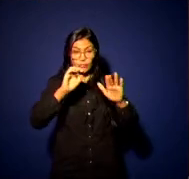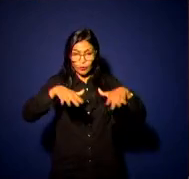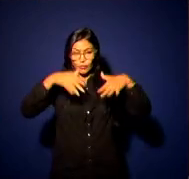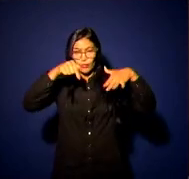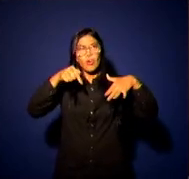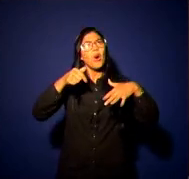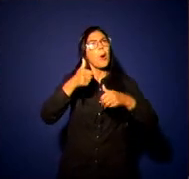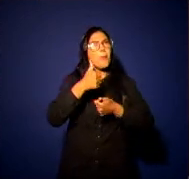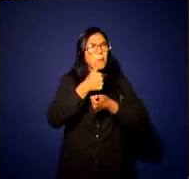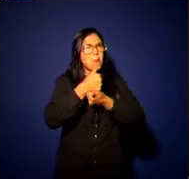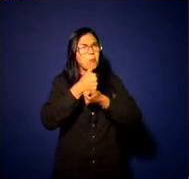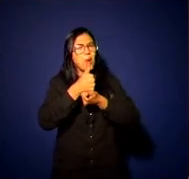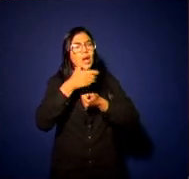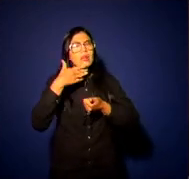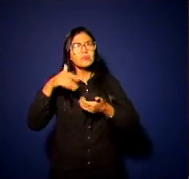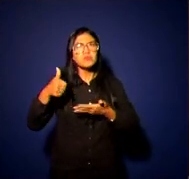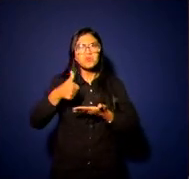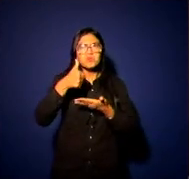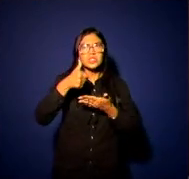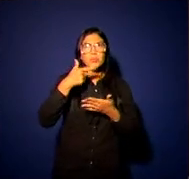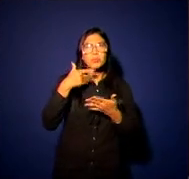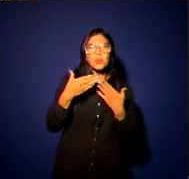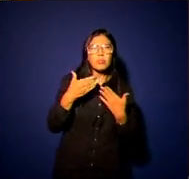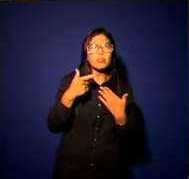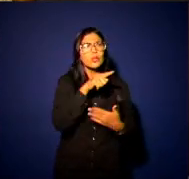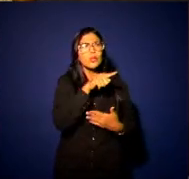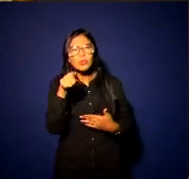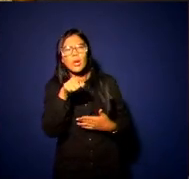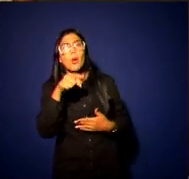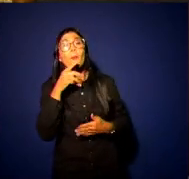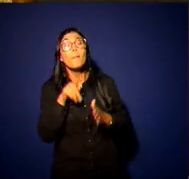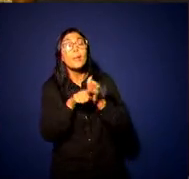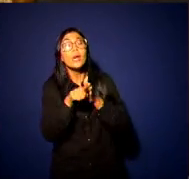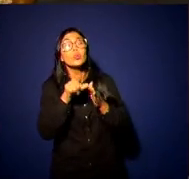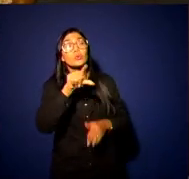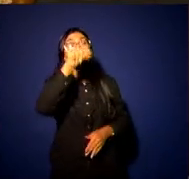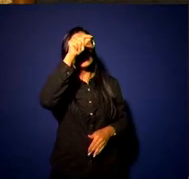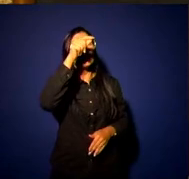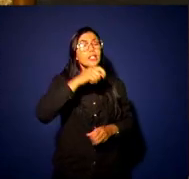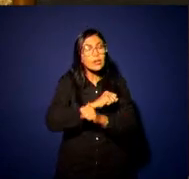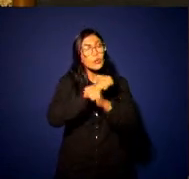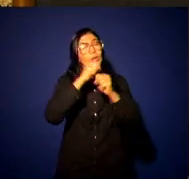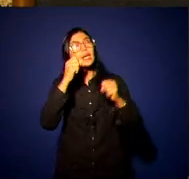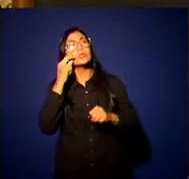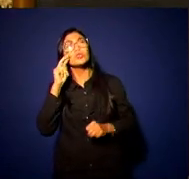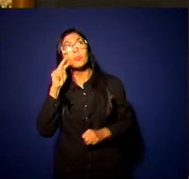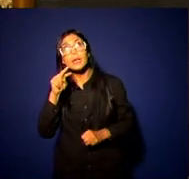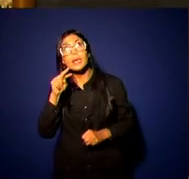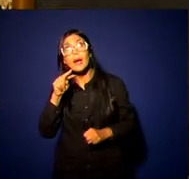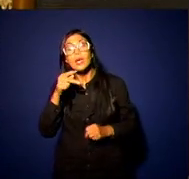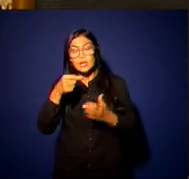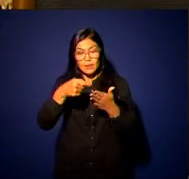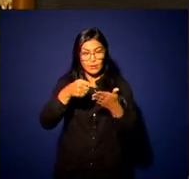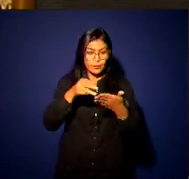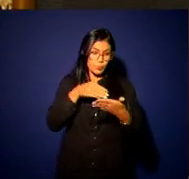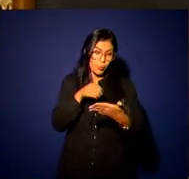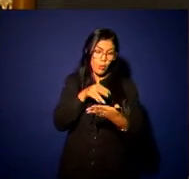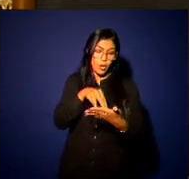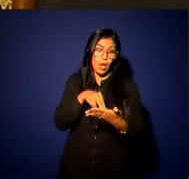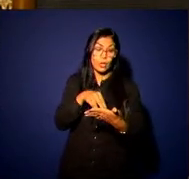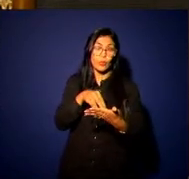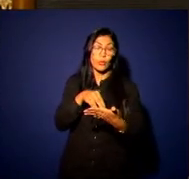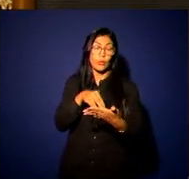como essa e gosto de fazer a seguinte pergunta quantos dos Senhores acordaram de manhã e fizeram a revisão do Diário